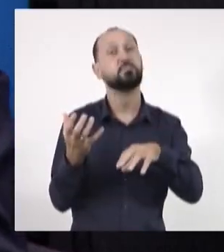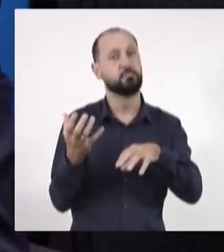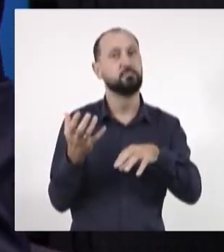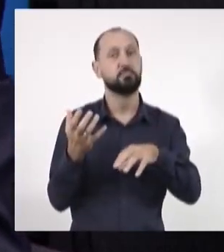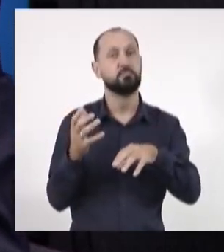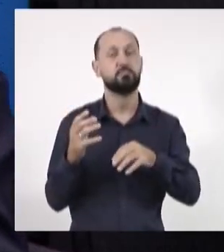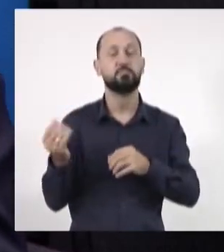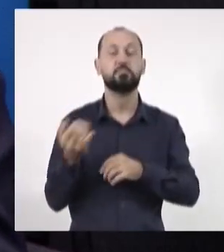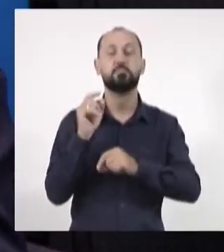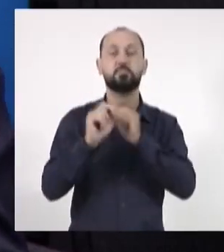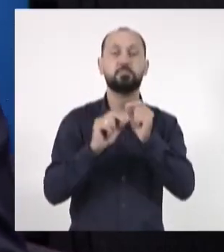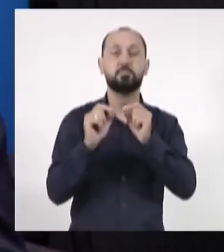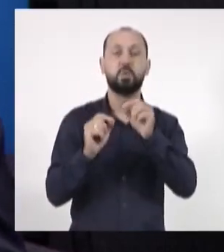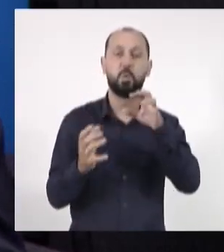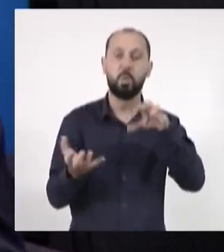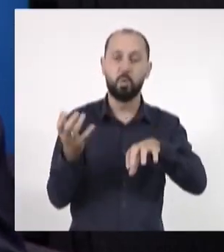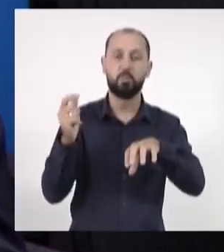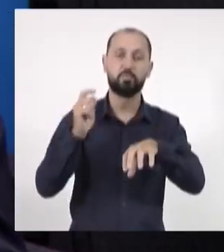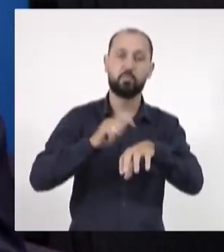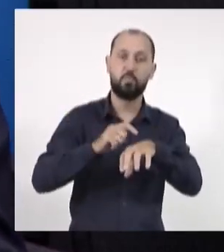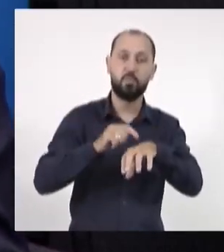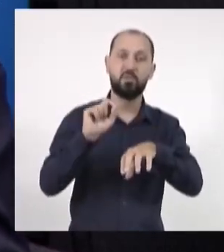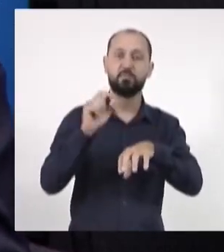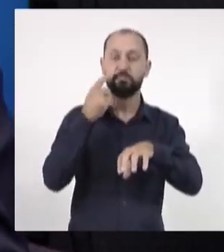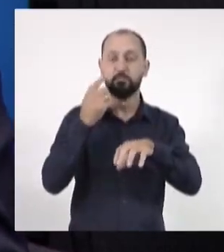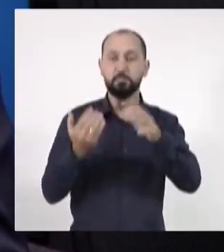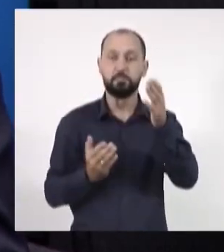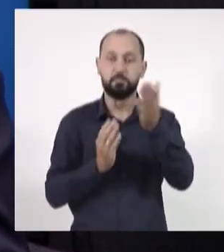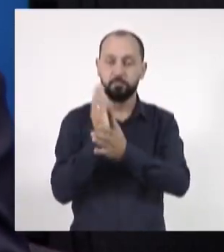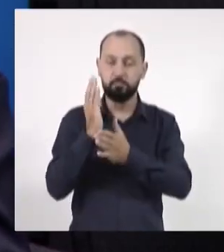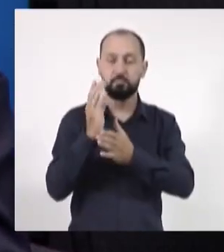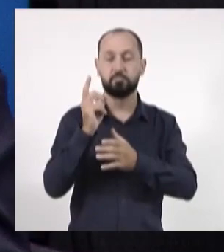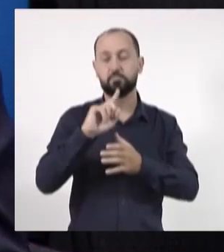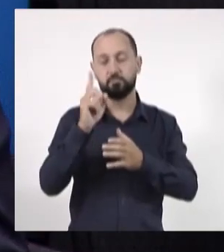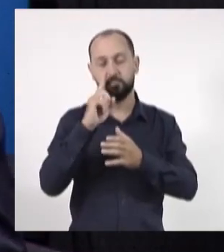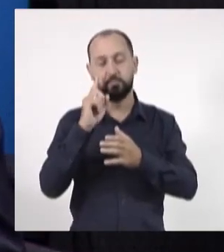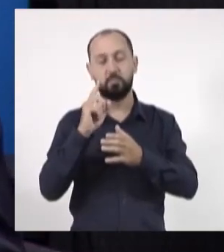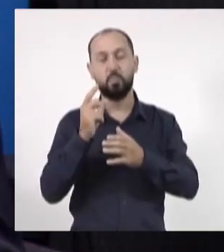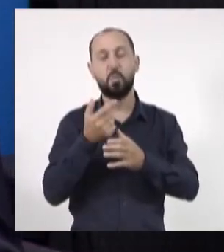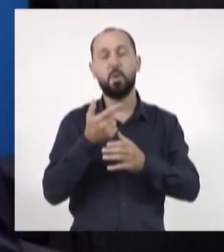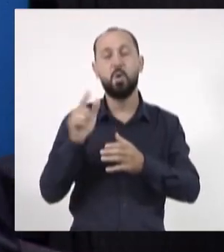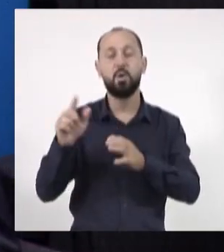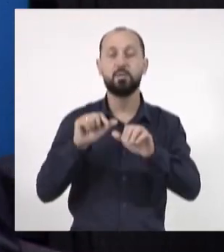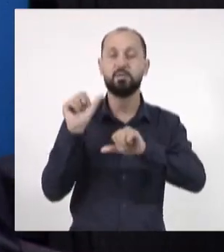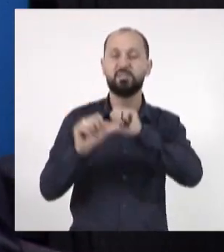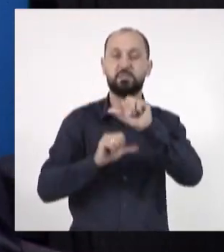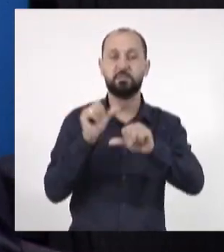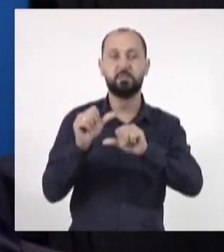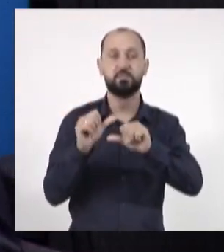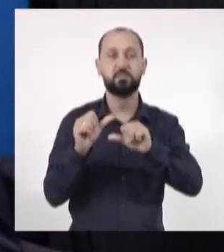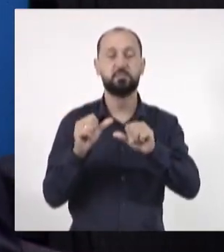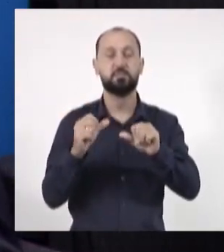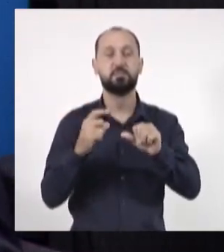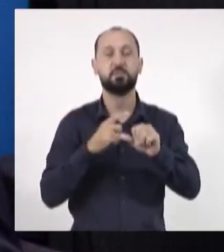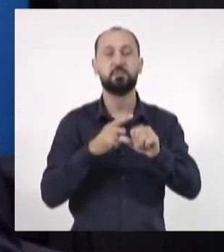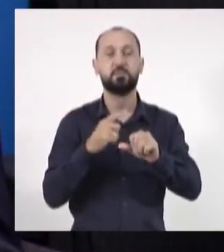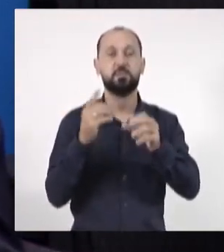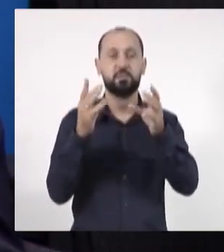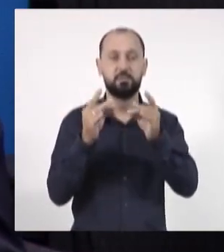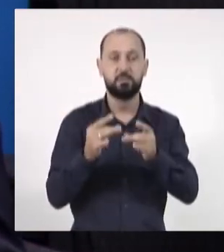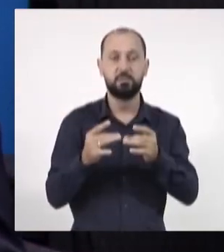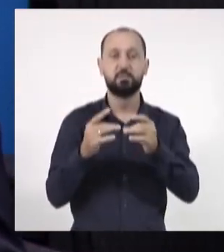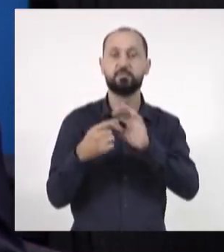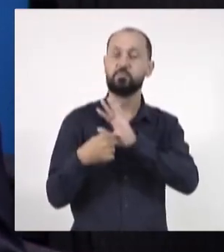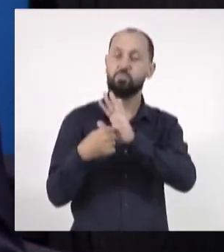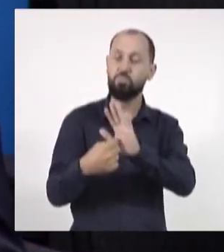a importância hoje do Congresso Nacional de aprovar ou não, ou aprovar uma outra reforma que tenha que